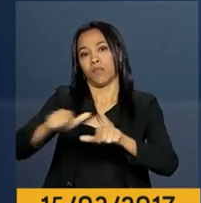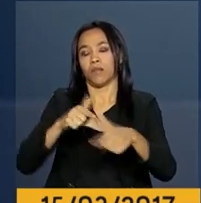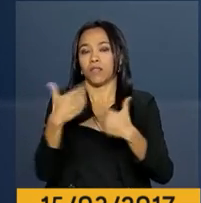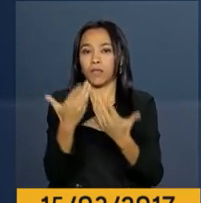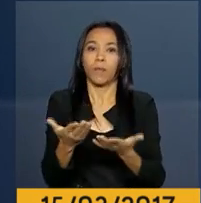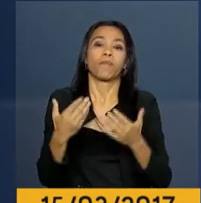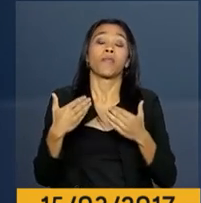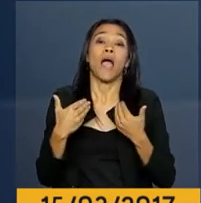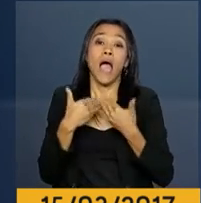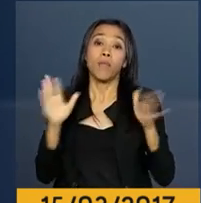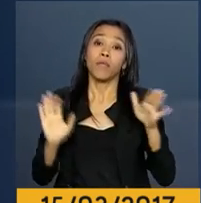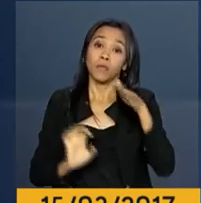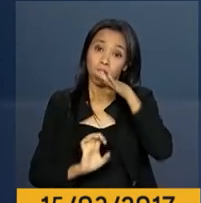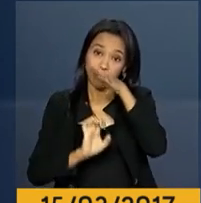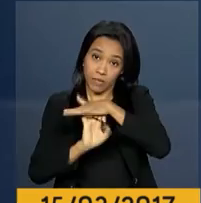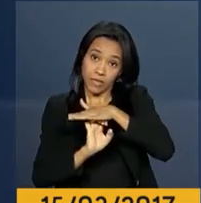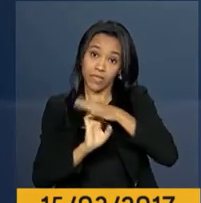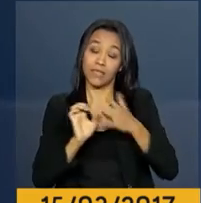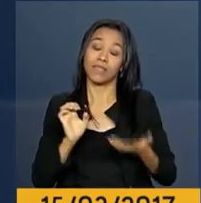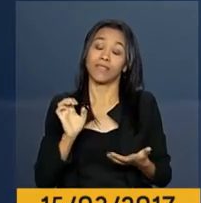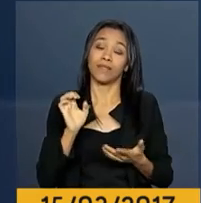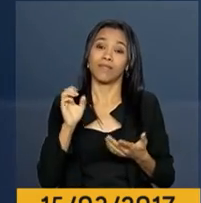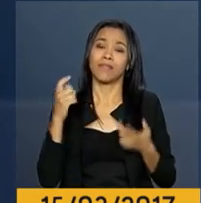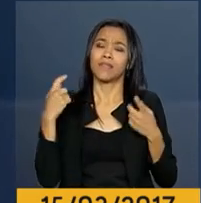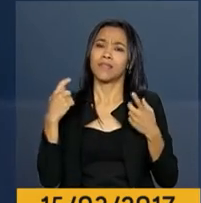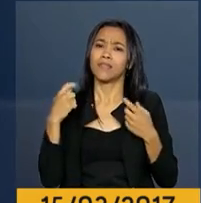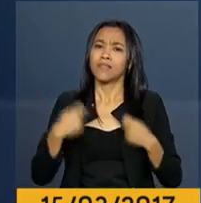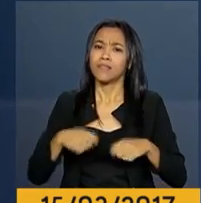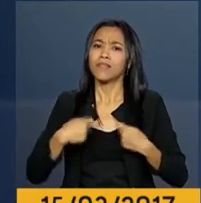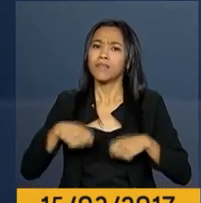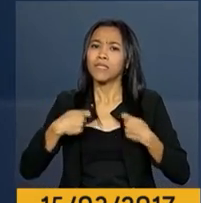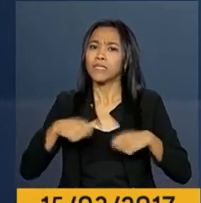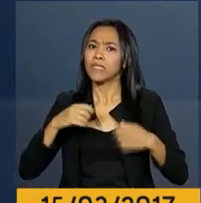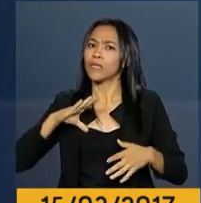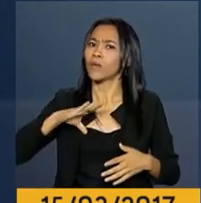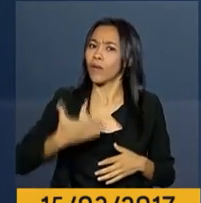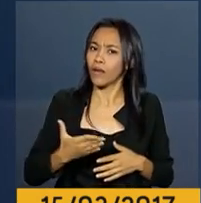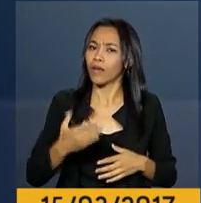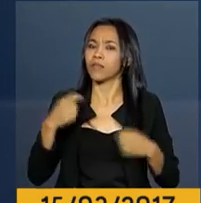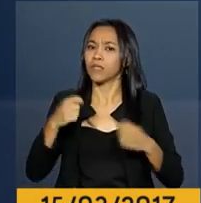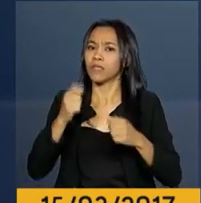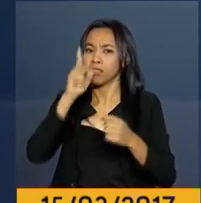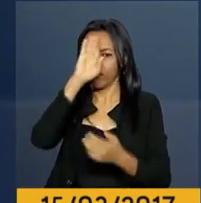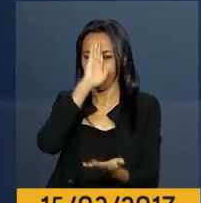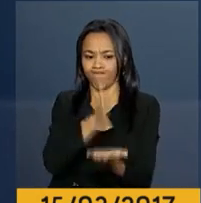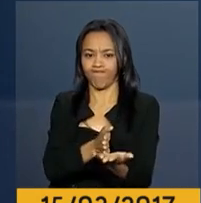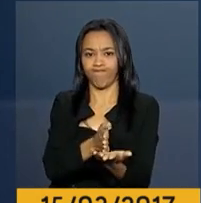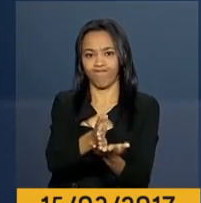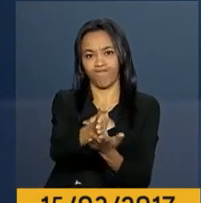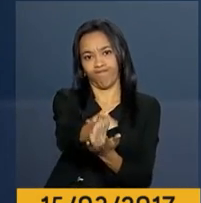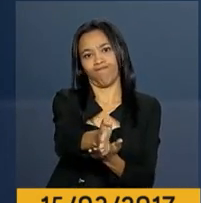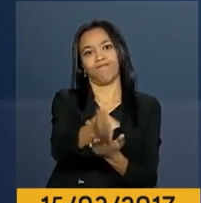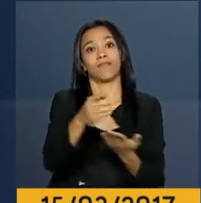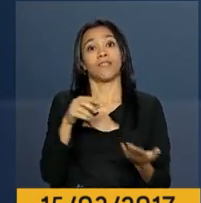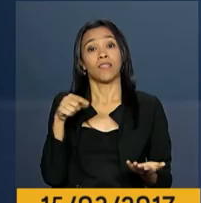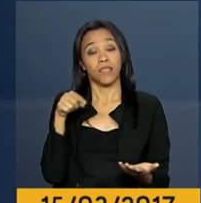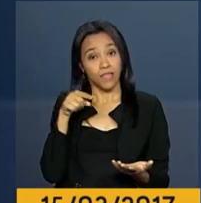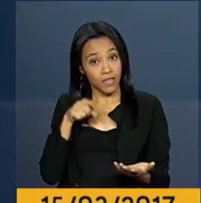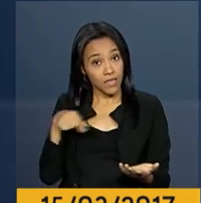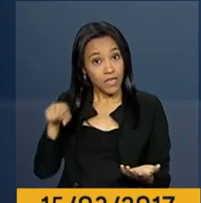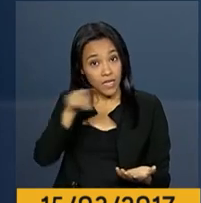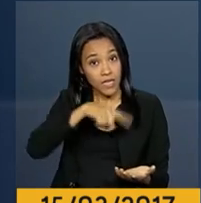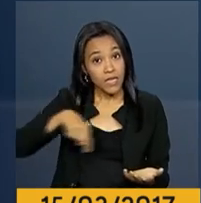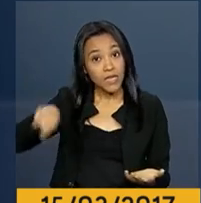estabelecimento sempre requer uma iniciativa uma ousadia é que a determinação e isso não falta aos